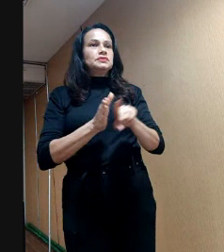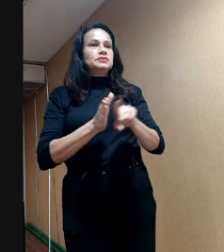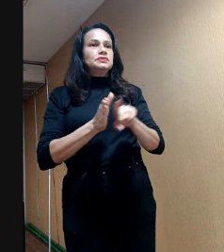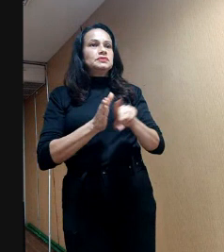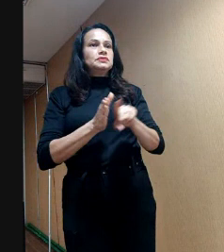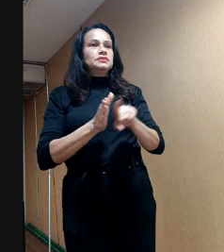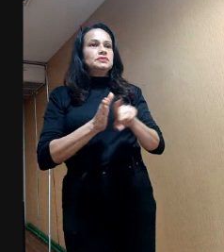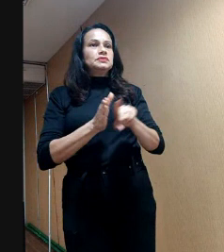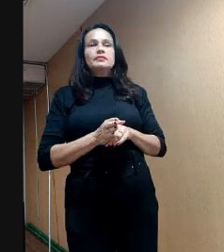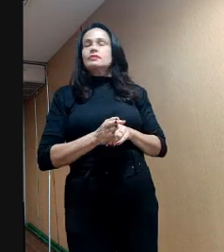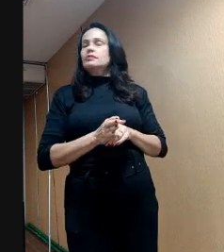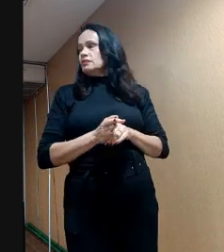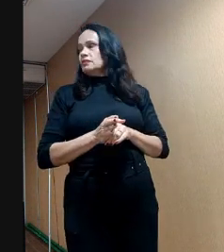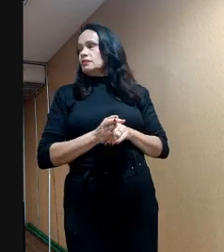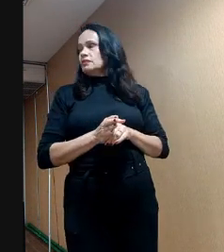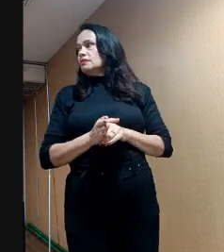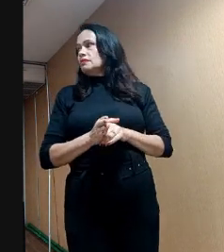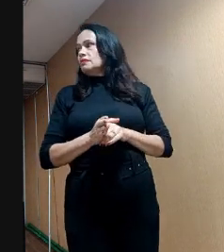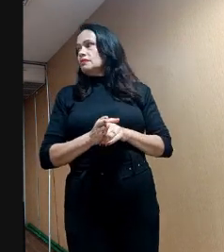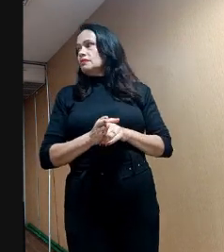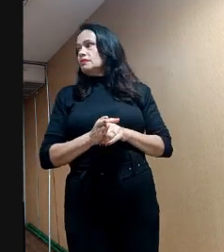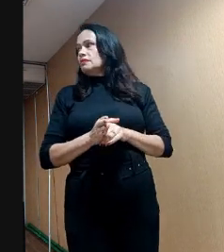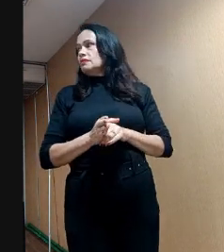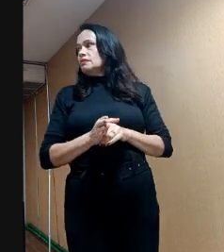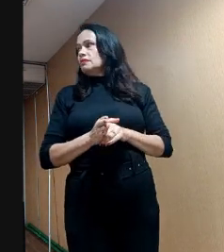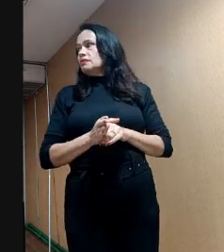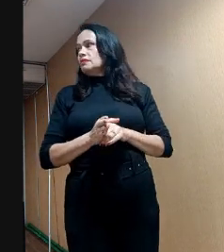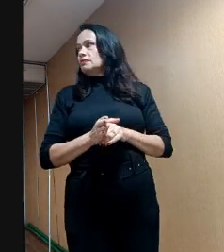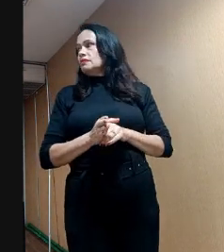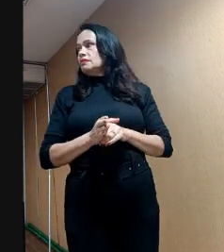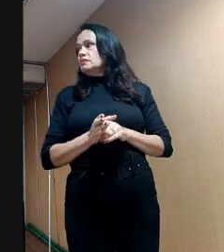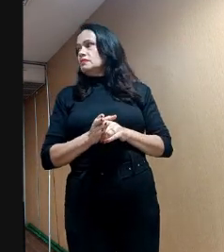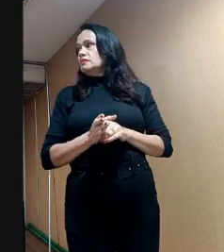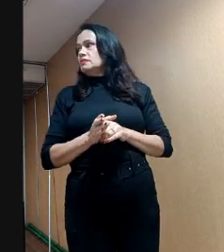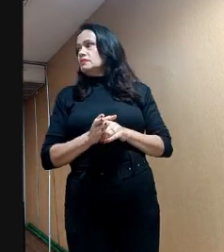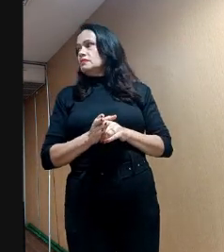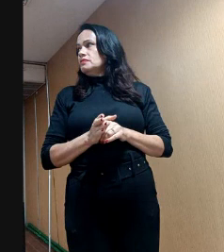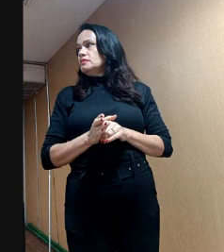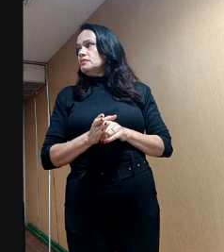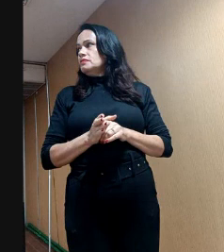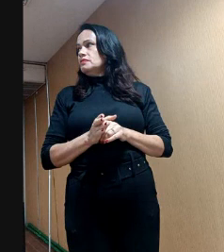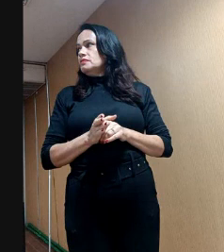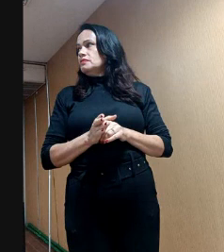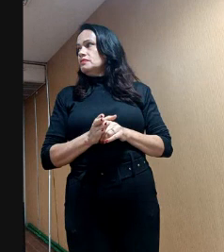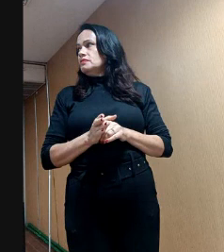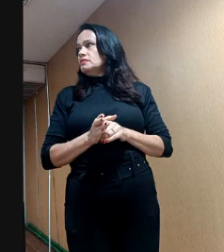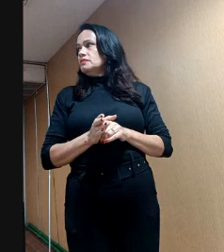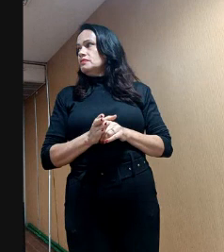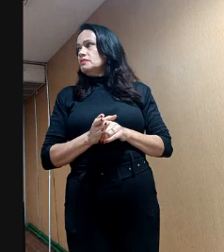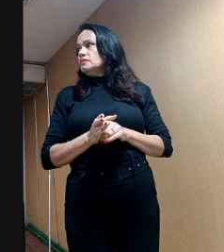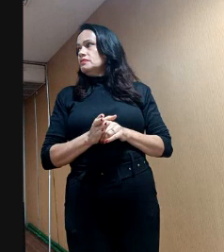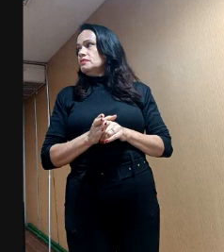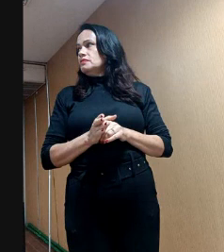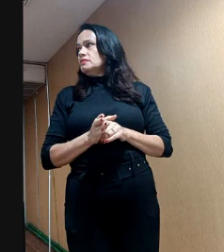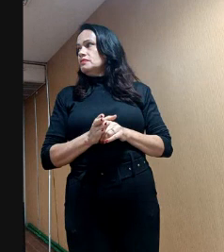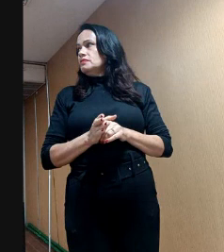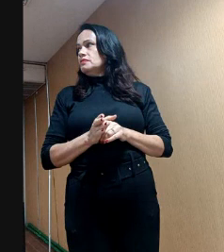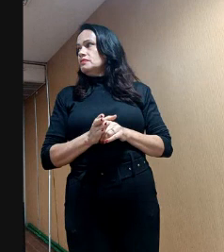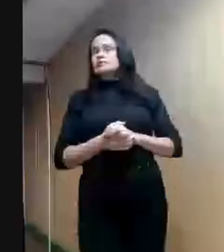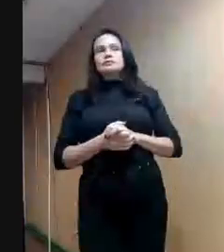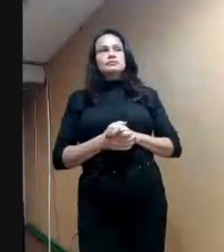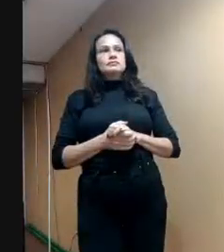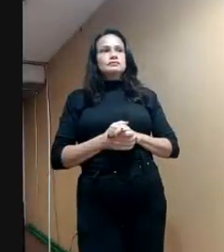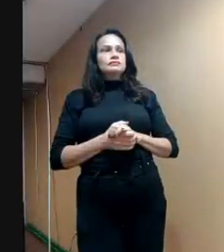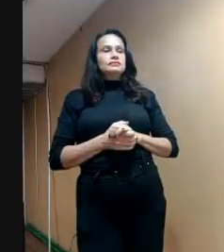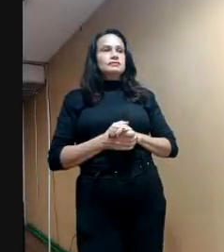partir das discussões que surjam nesse encontro, e que a partir desse contato, né,